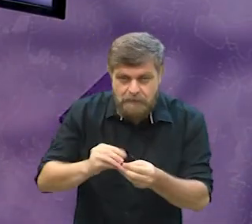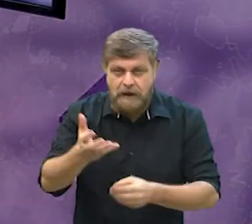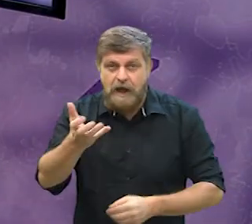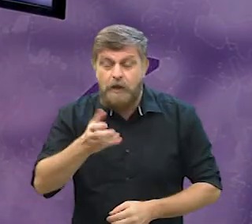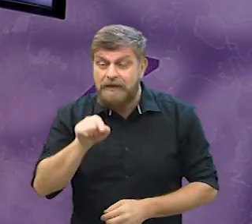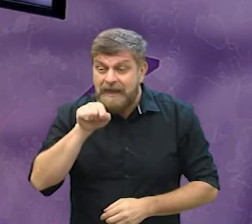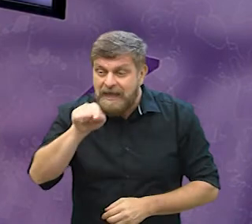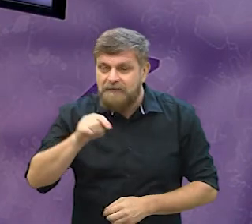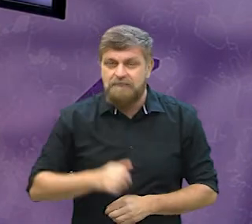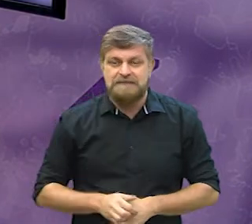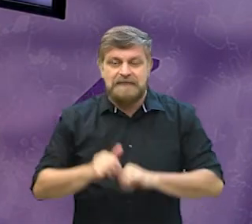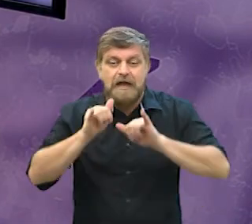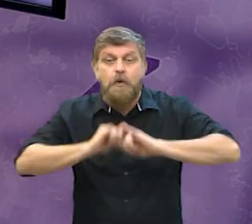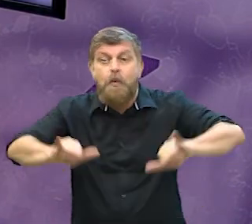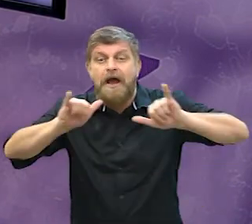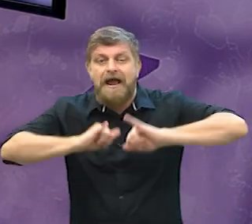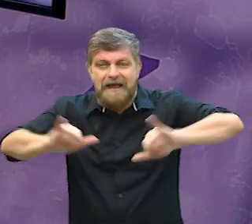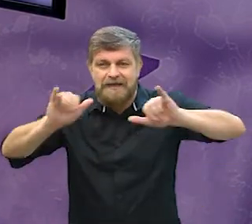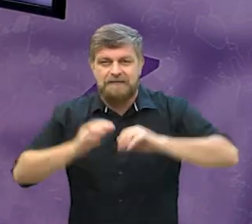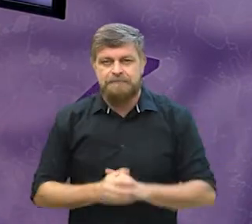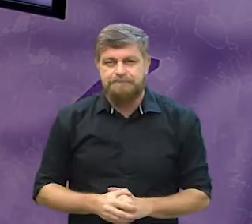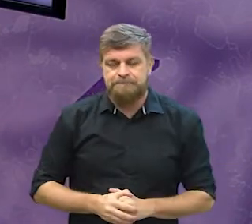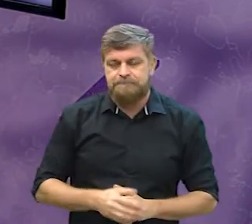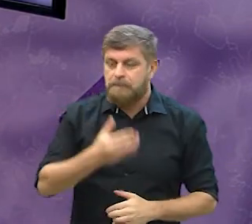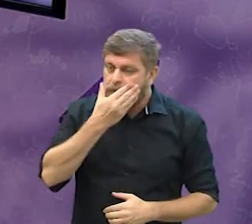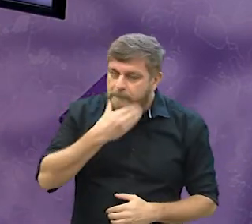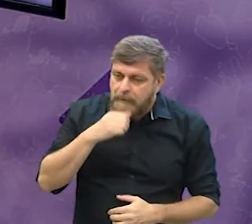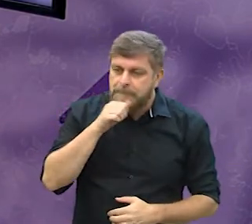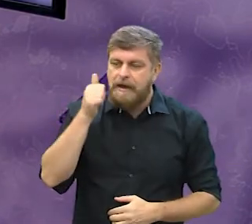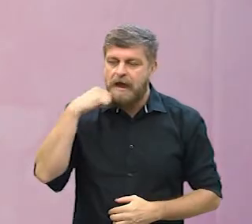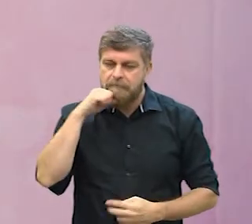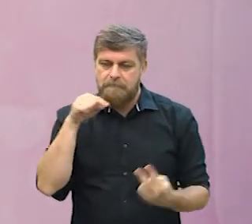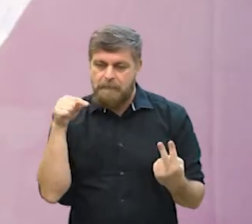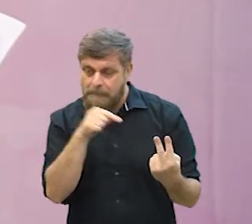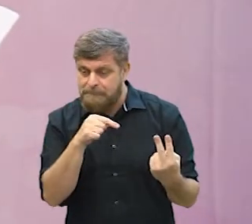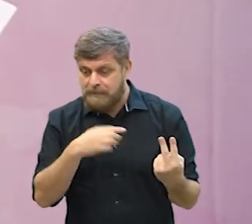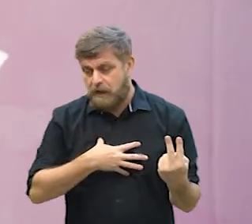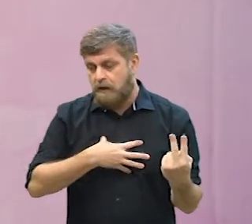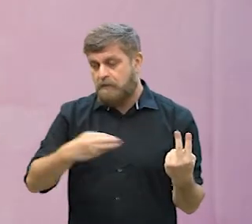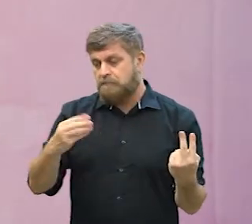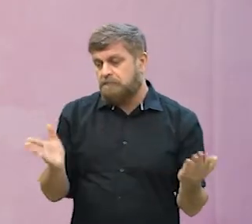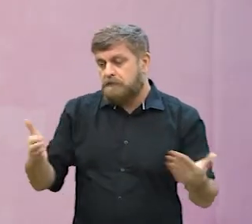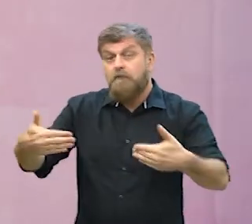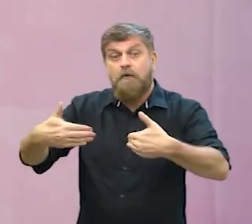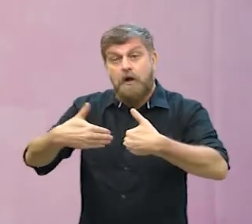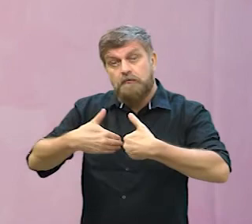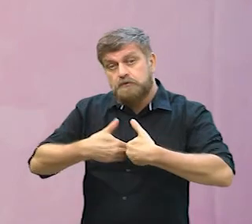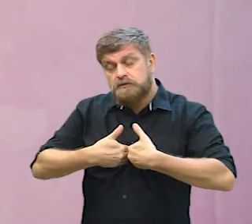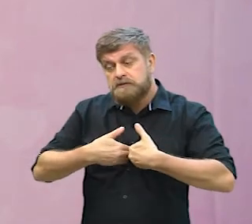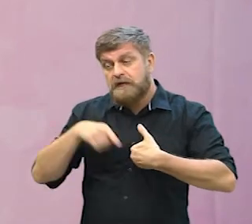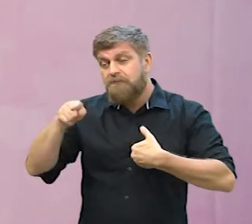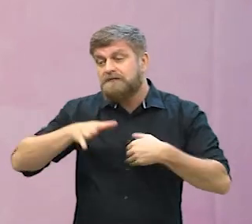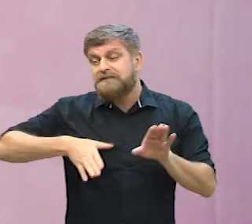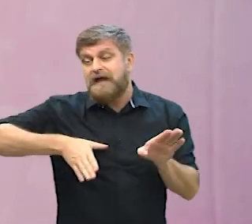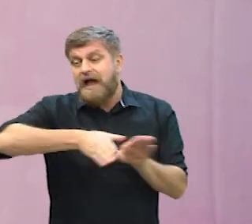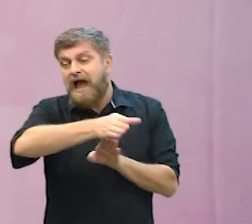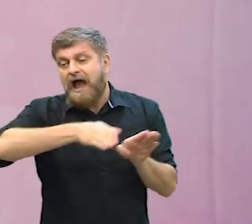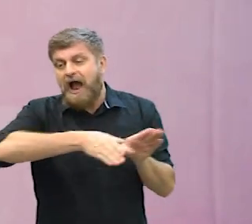de encerrar, eu queria que vocês deixassem um recado, né, para os pais que têm filho